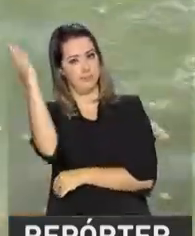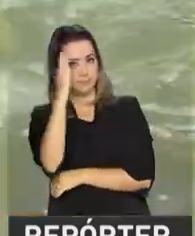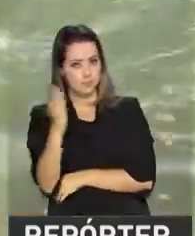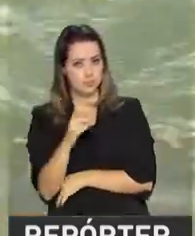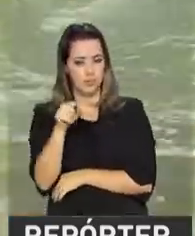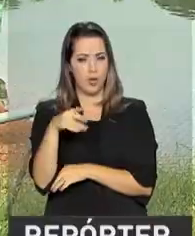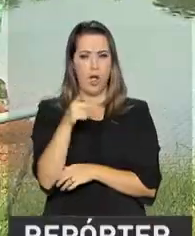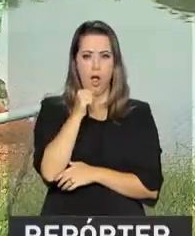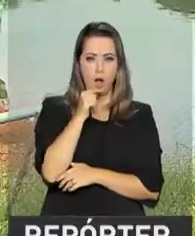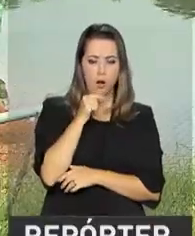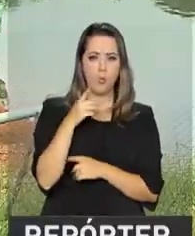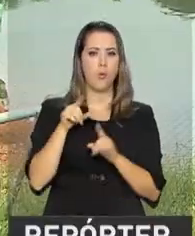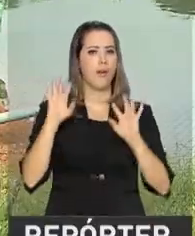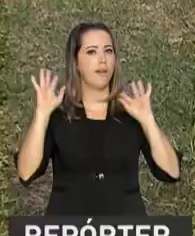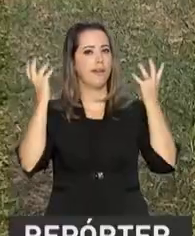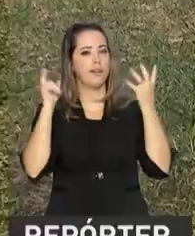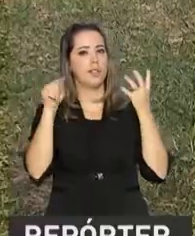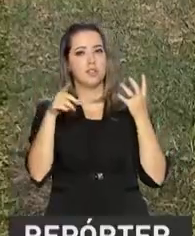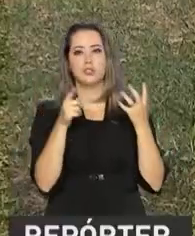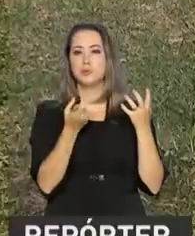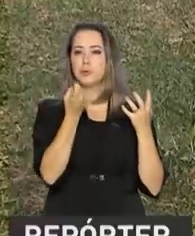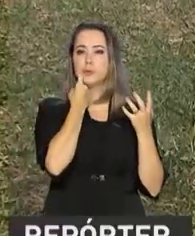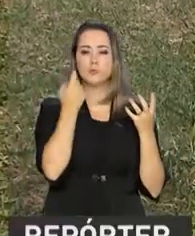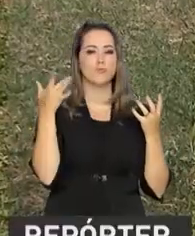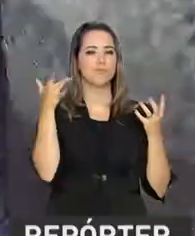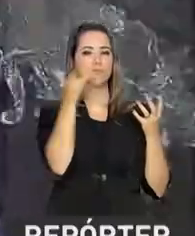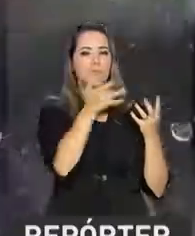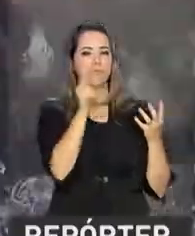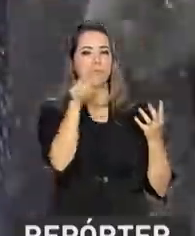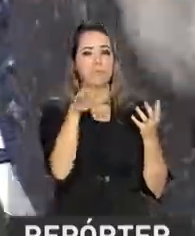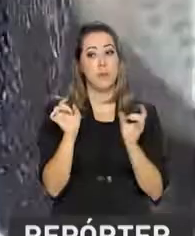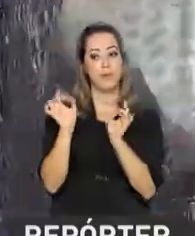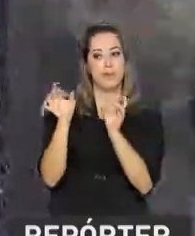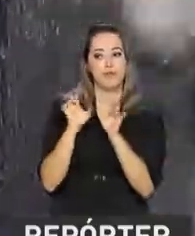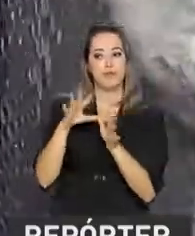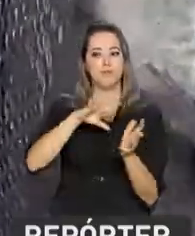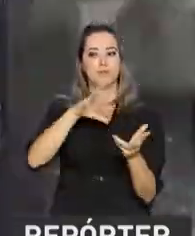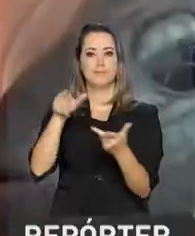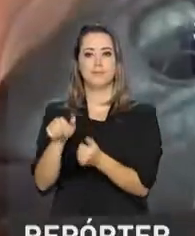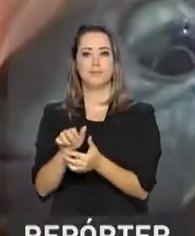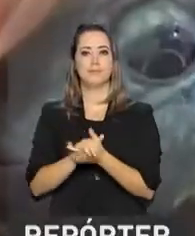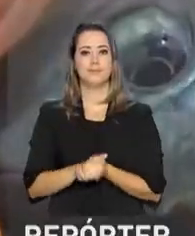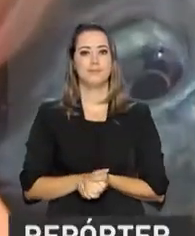água clima e um produto de extrema qualidade para competir no mercado